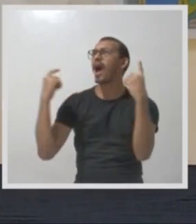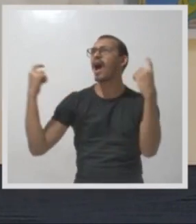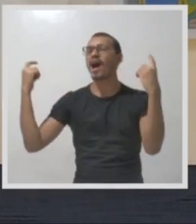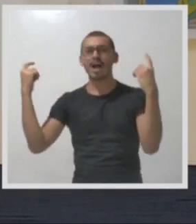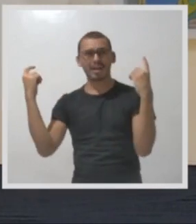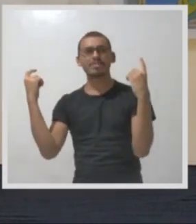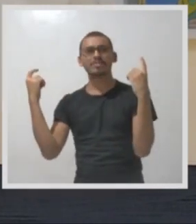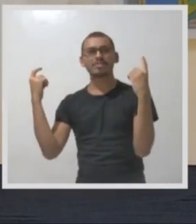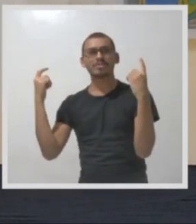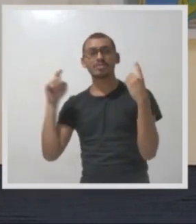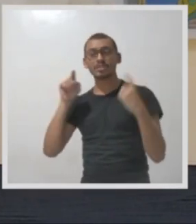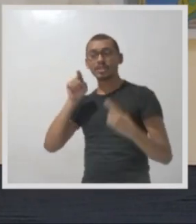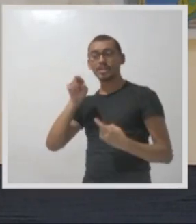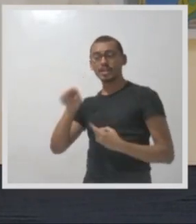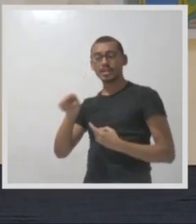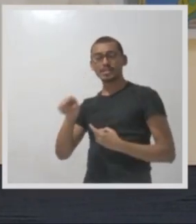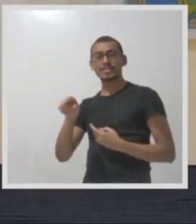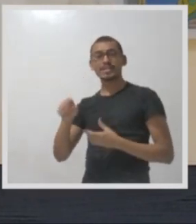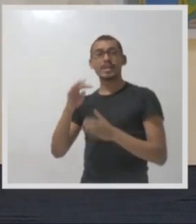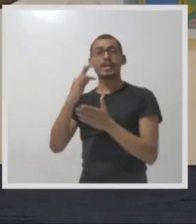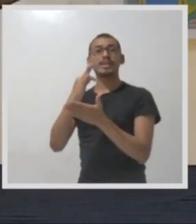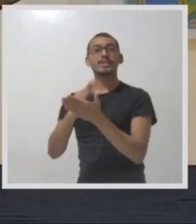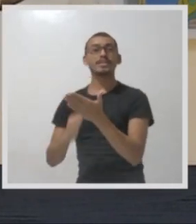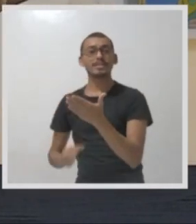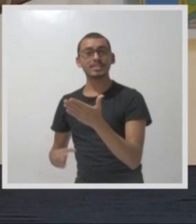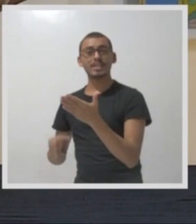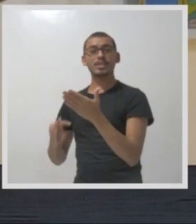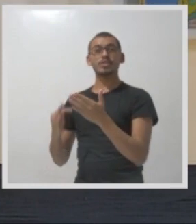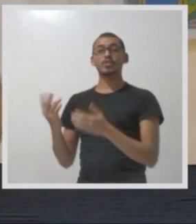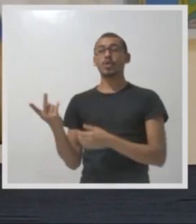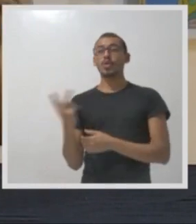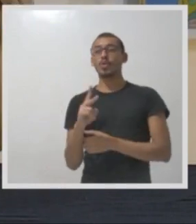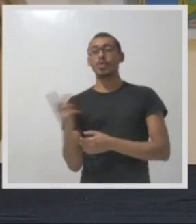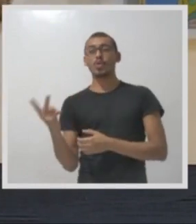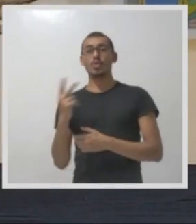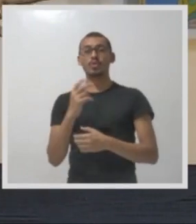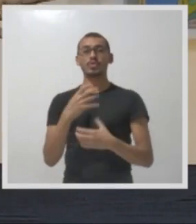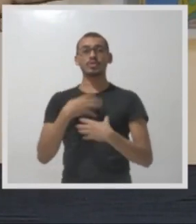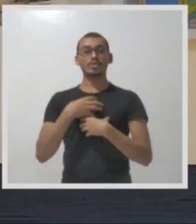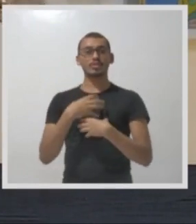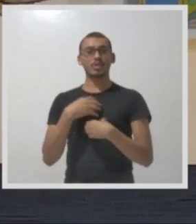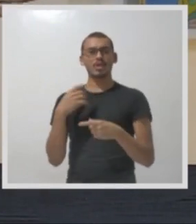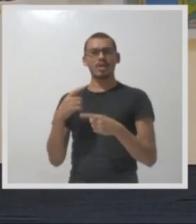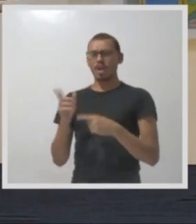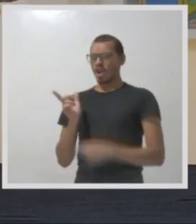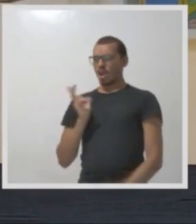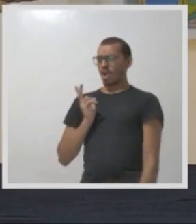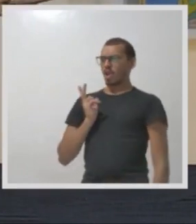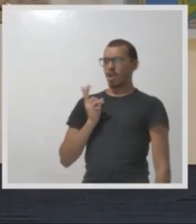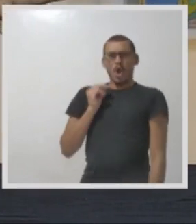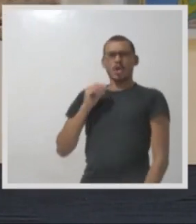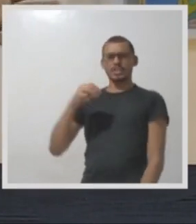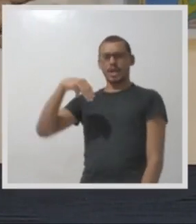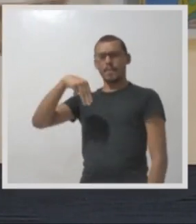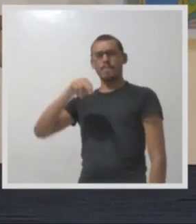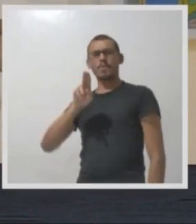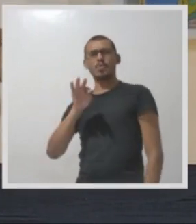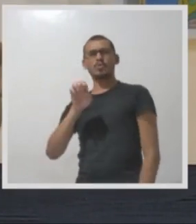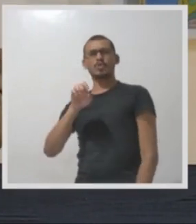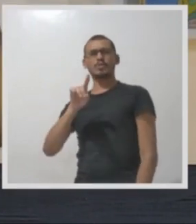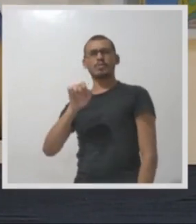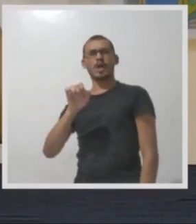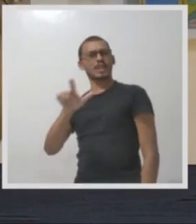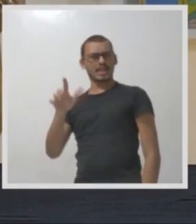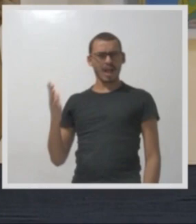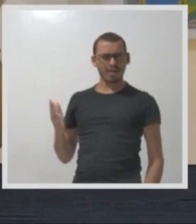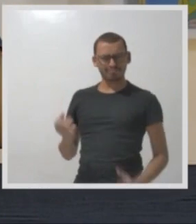esse tipo de texto, o segundo, de um texto multimodal. Por quê? Aí você pode dizer, nossa, que palavra bizarra, estranha. Não, gente.